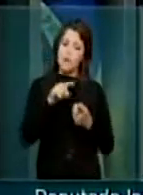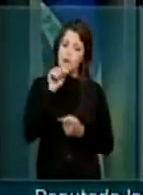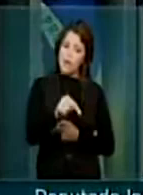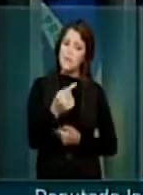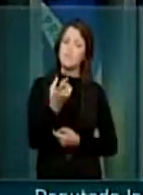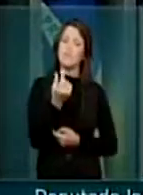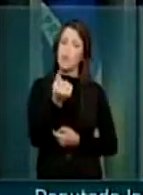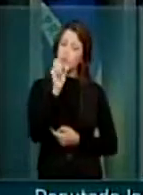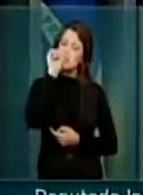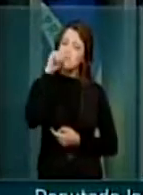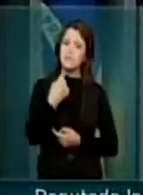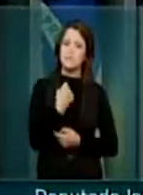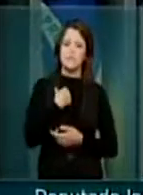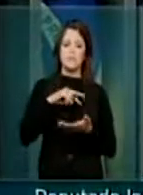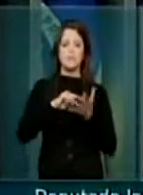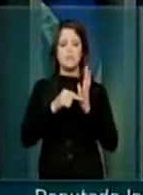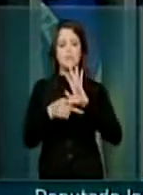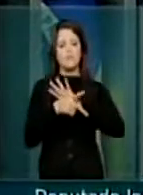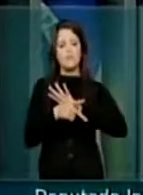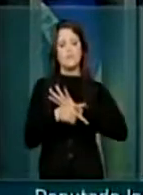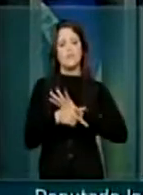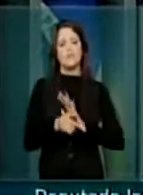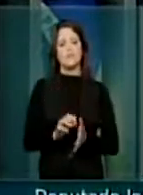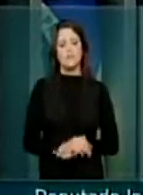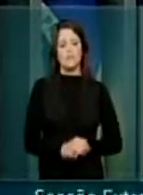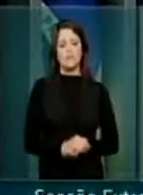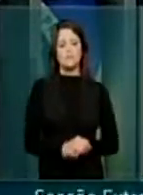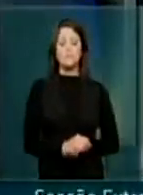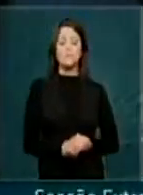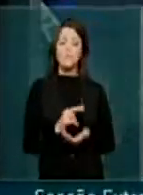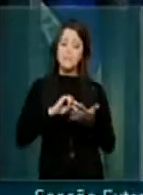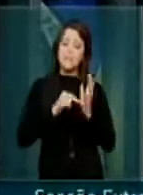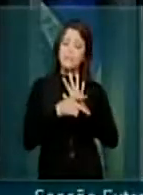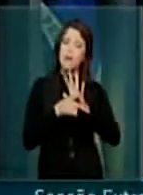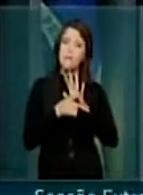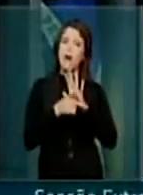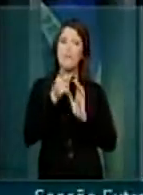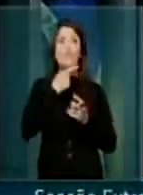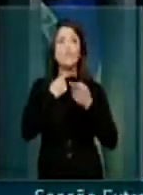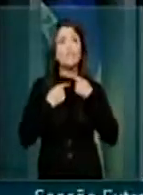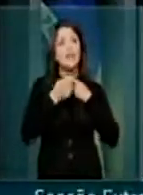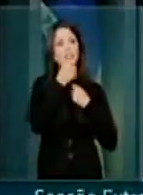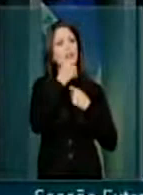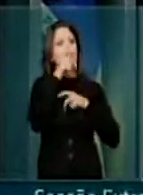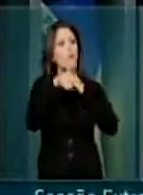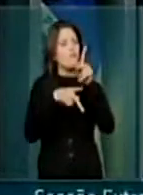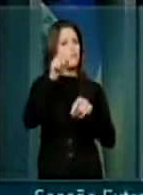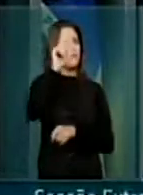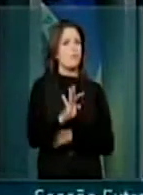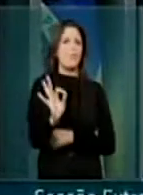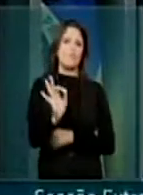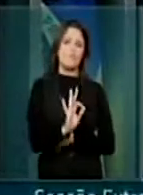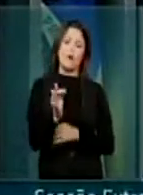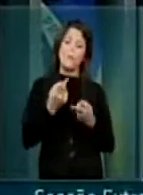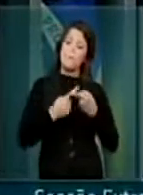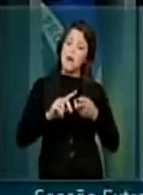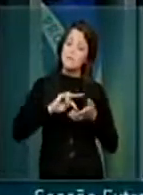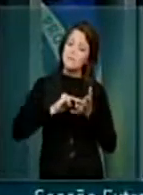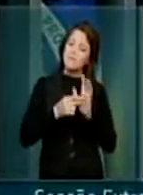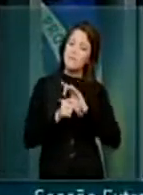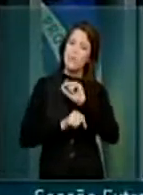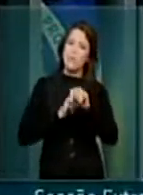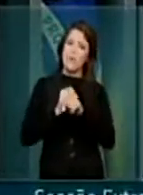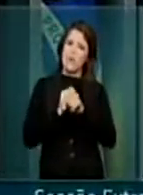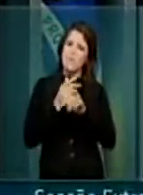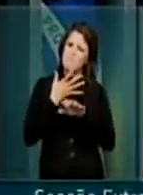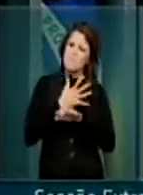esse sim corresponde, não aos anseios ainda do povo brasileiro, mas pelo